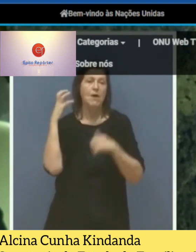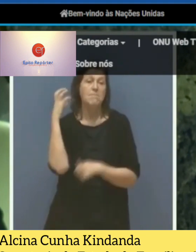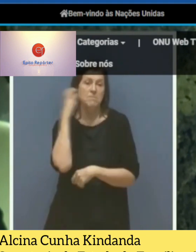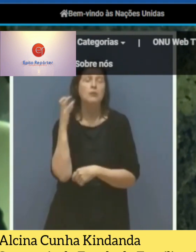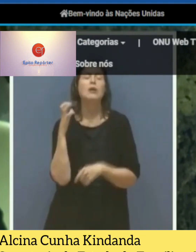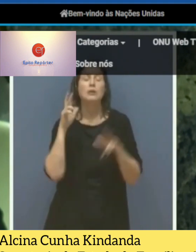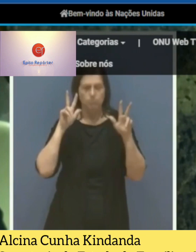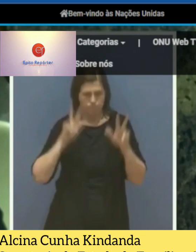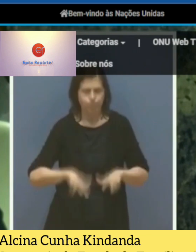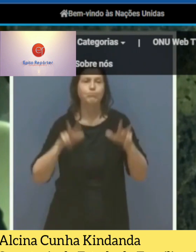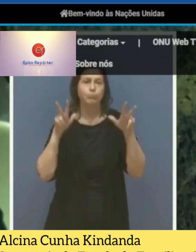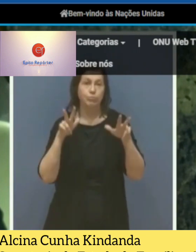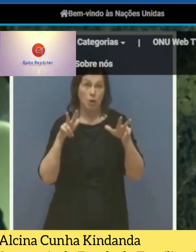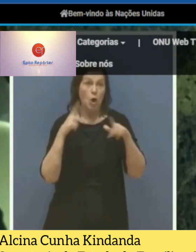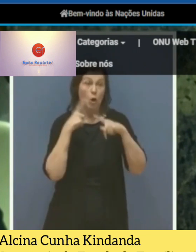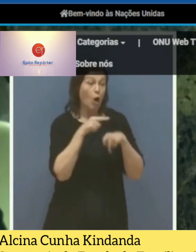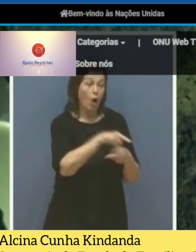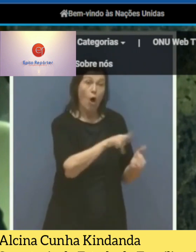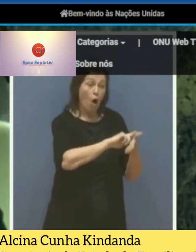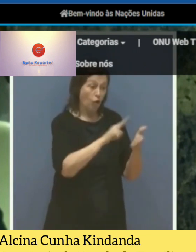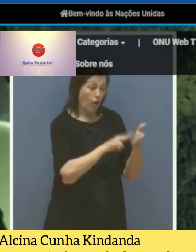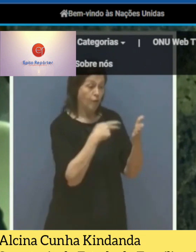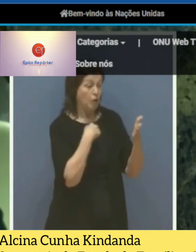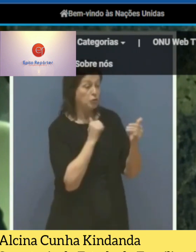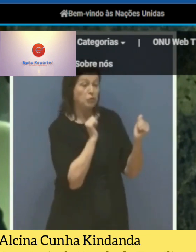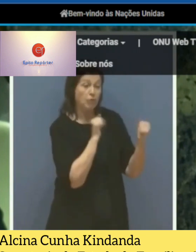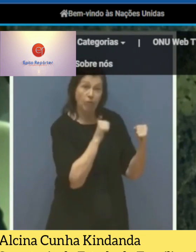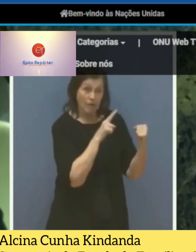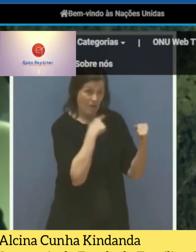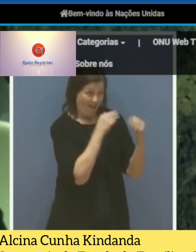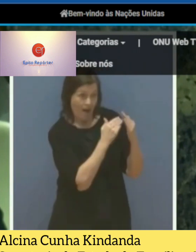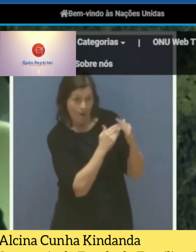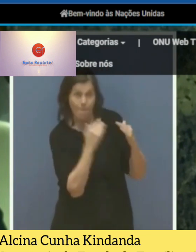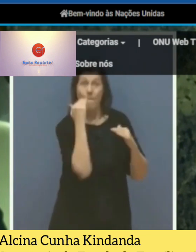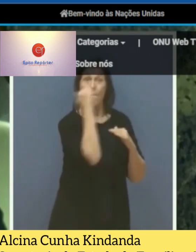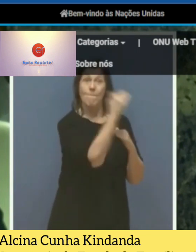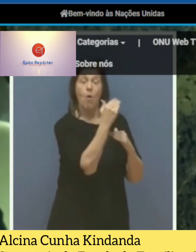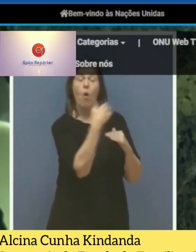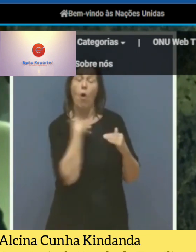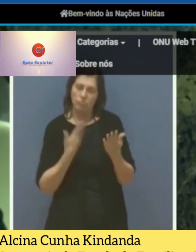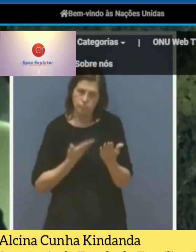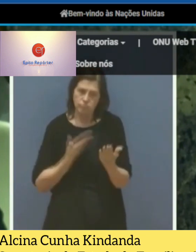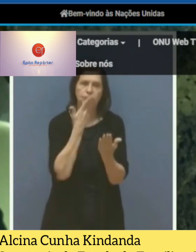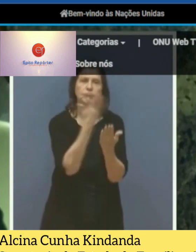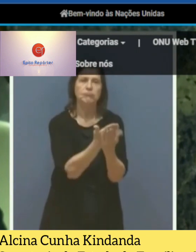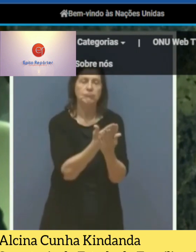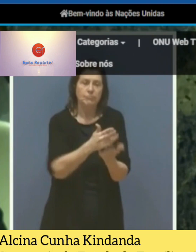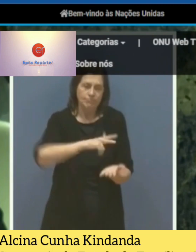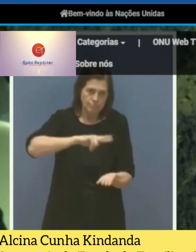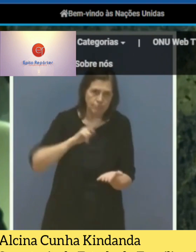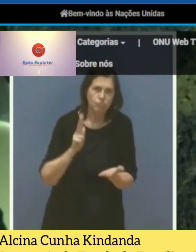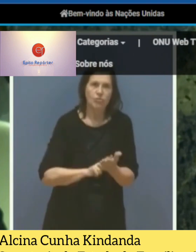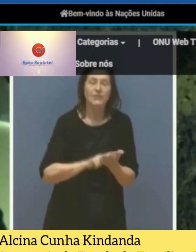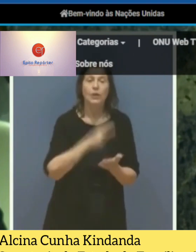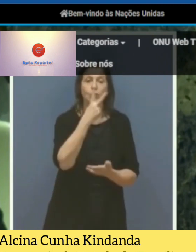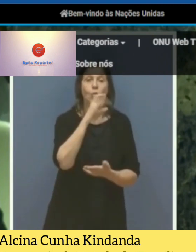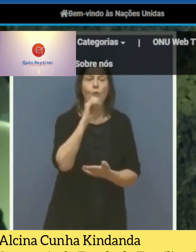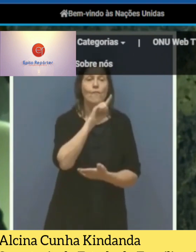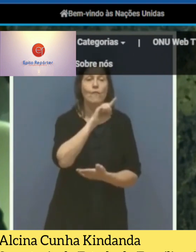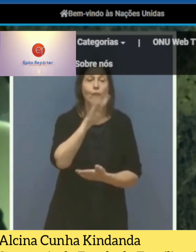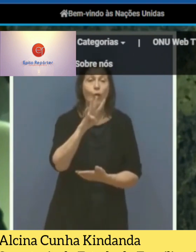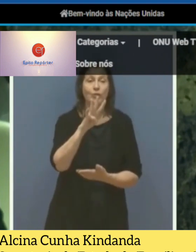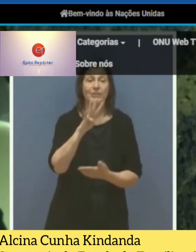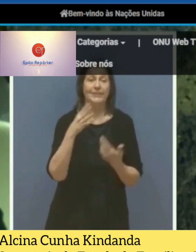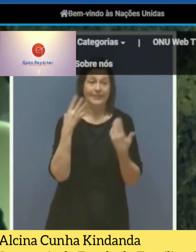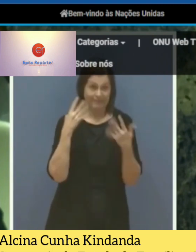depositados os instrumentos para ratificação em 2014 hoje somos parte quase todas as Convenções de direitos